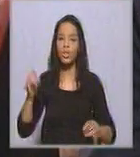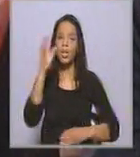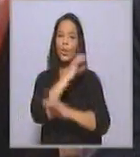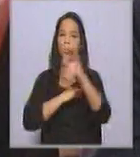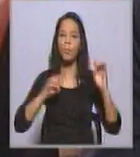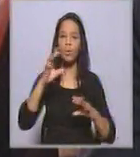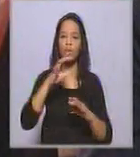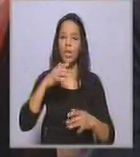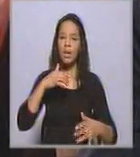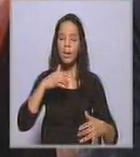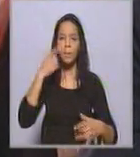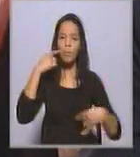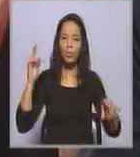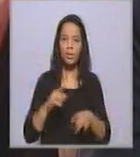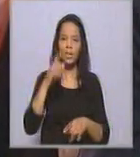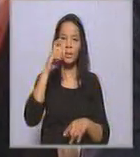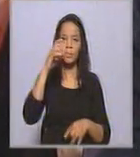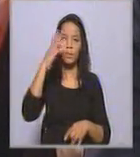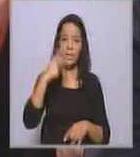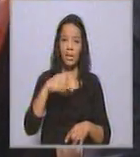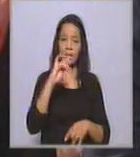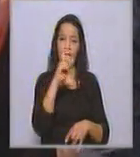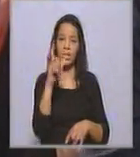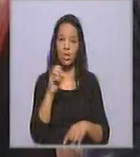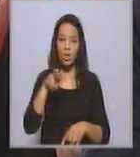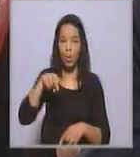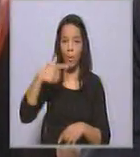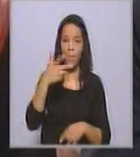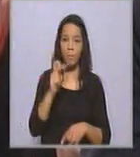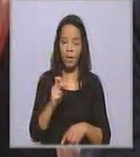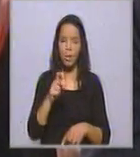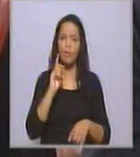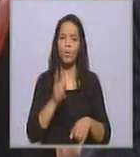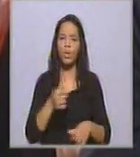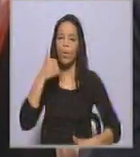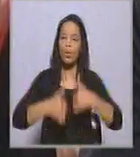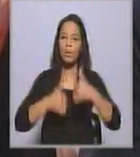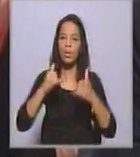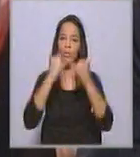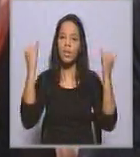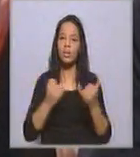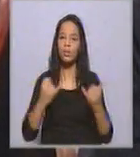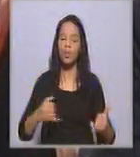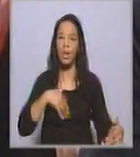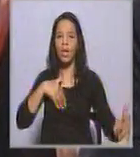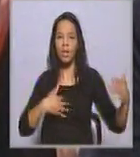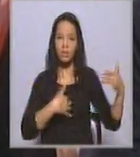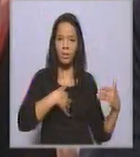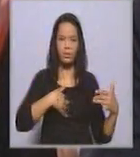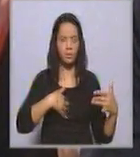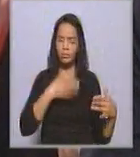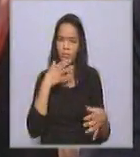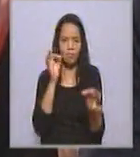que é Kizomba. Exato. No fundo, o grande motor do África Dançar foi o Campeonato Internacional de Kizomba. E hoje em dia é incrível que, por exemplo, nos